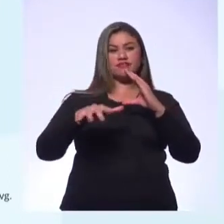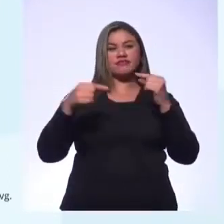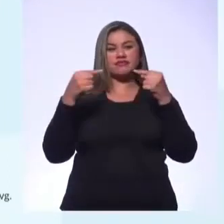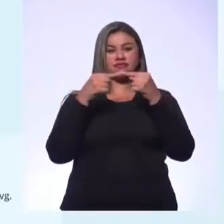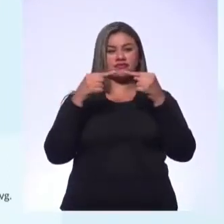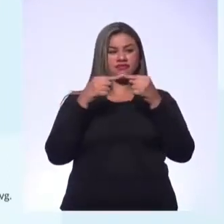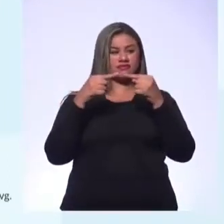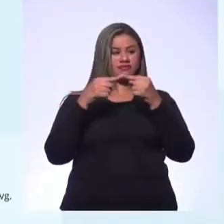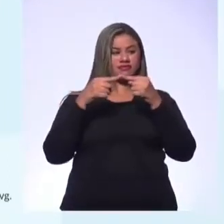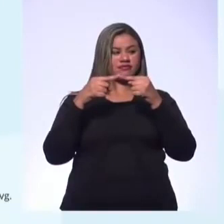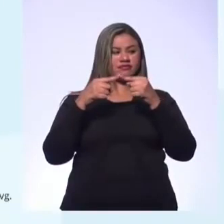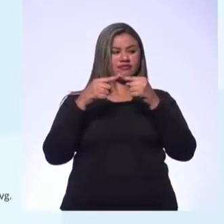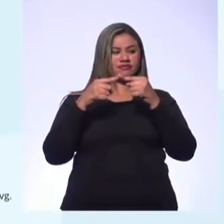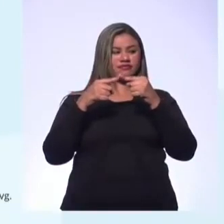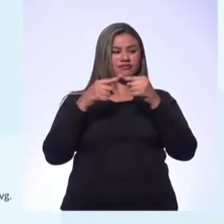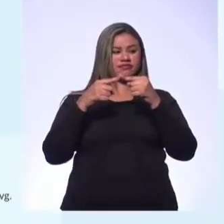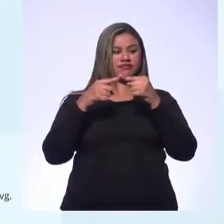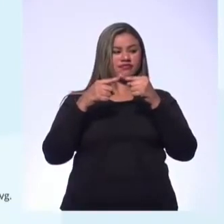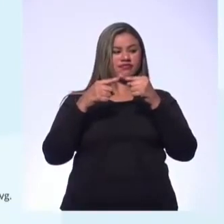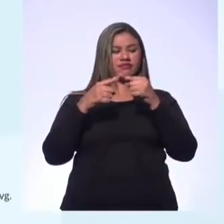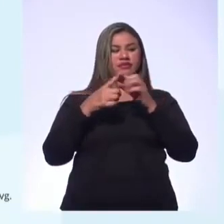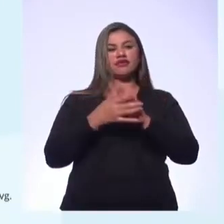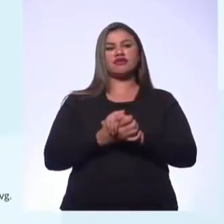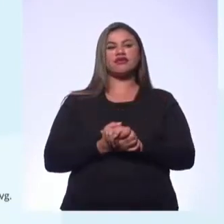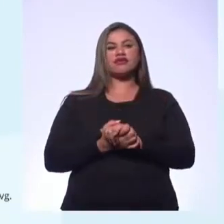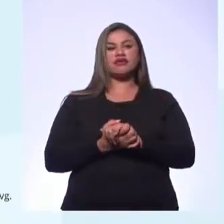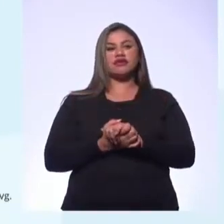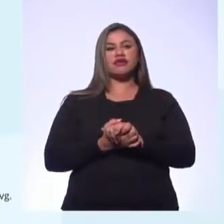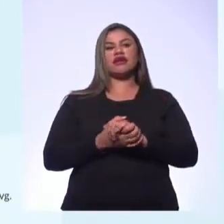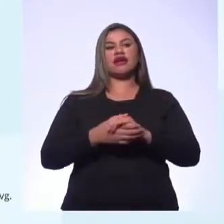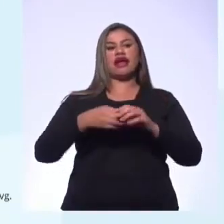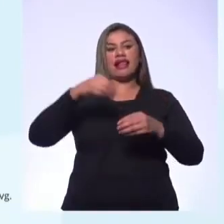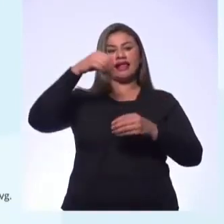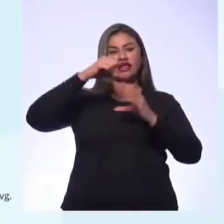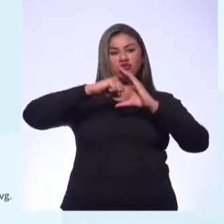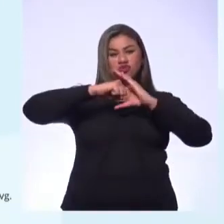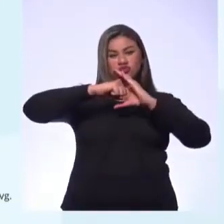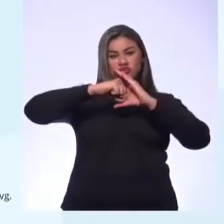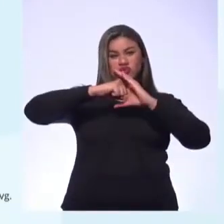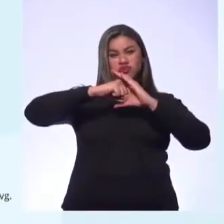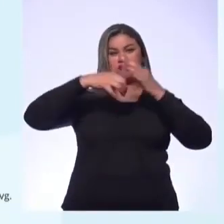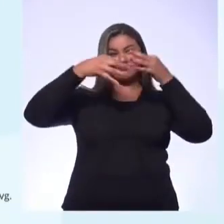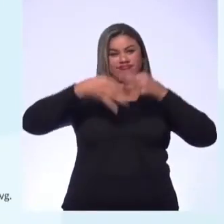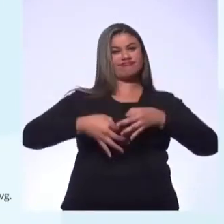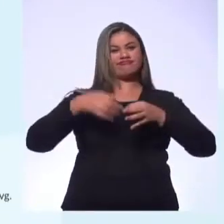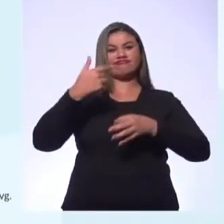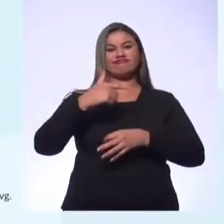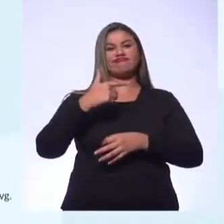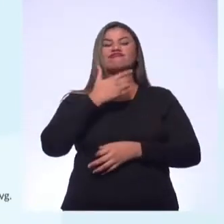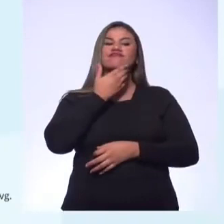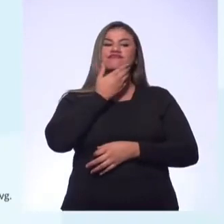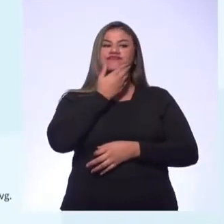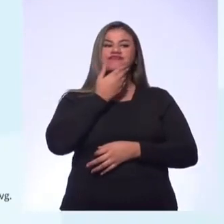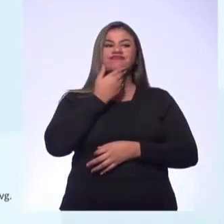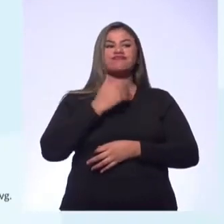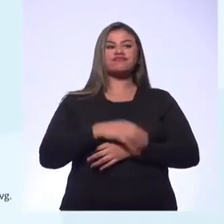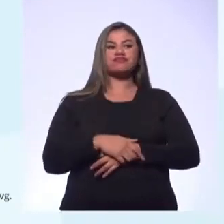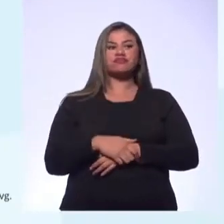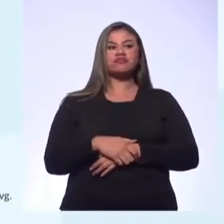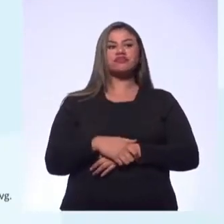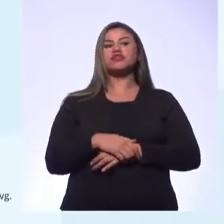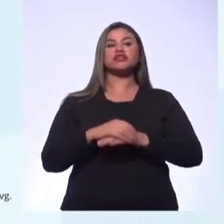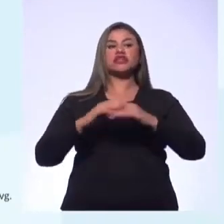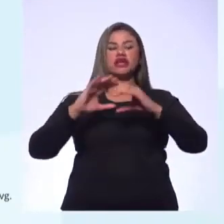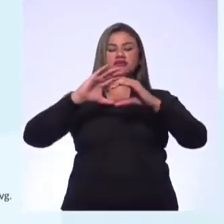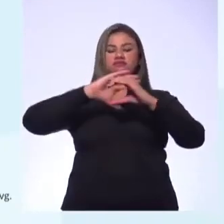apresentar núcleo. Tá? Ela não vai ter um núcleo bem definido. Tudo bem? E essa bactéria, ela vai ter uma